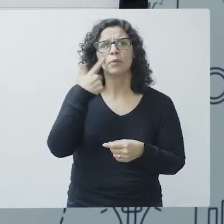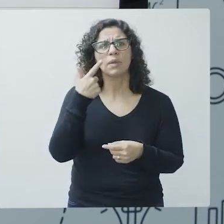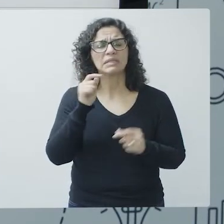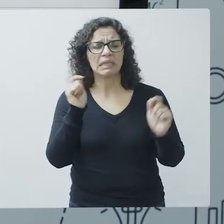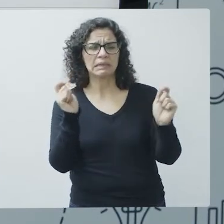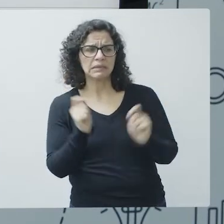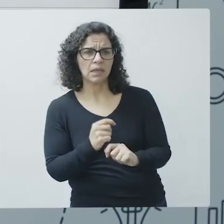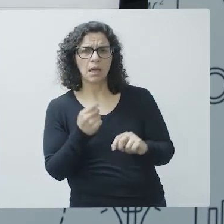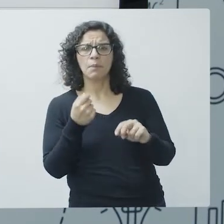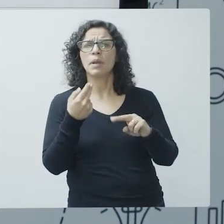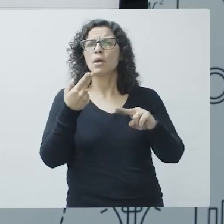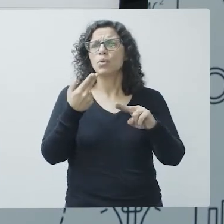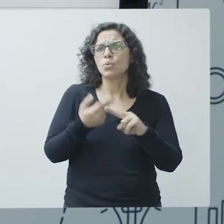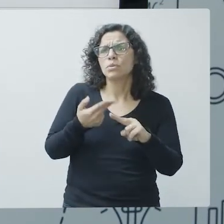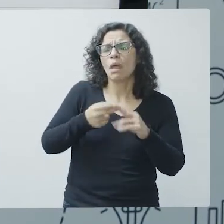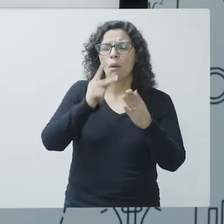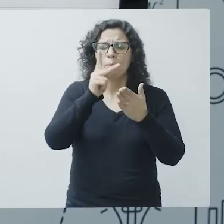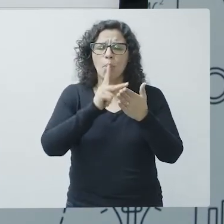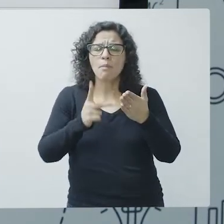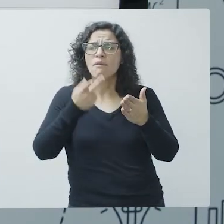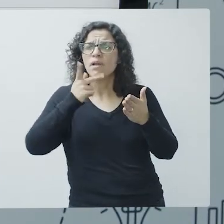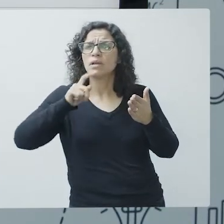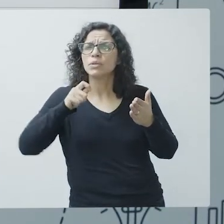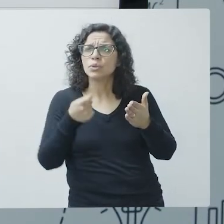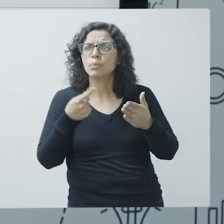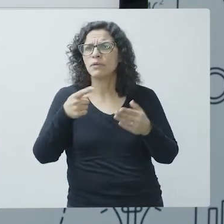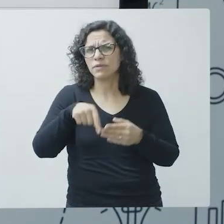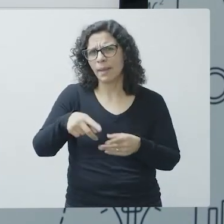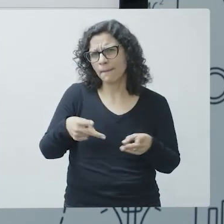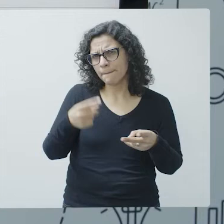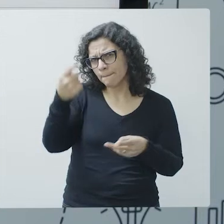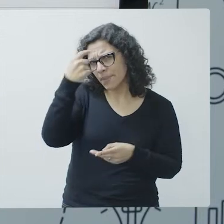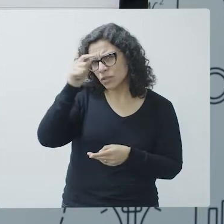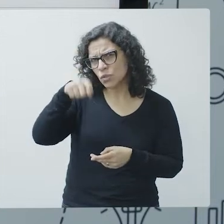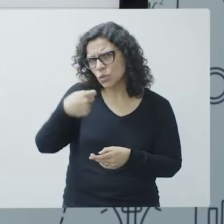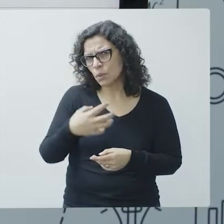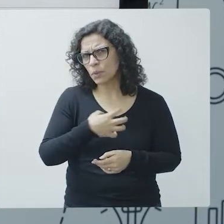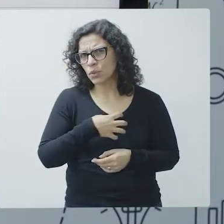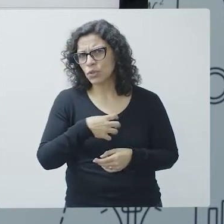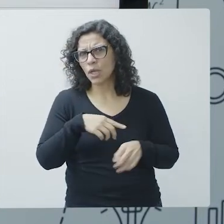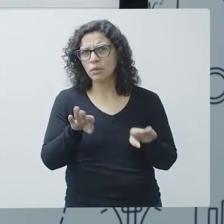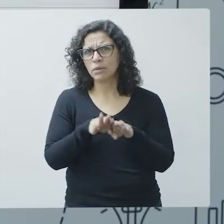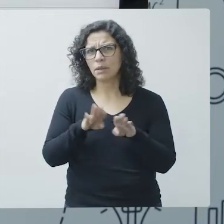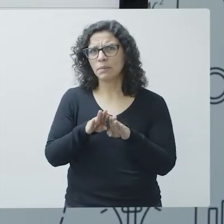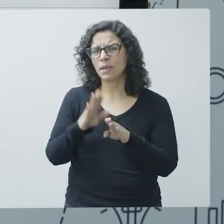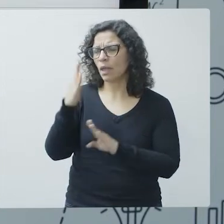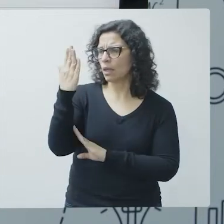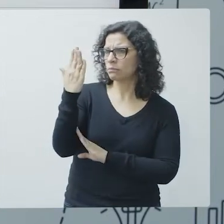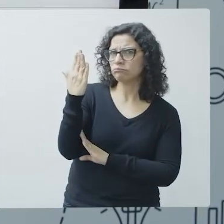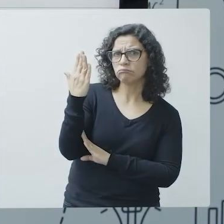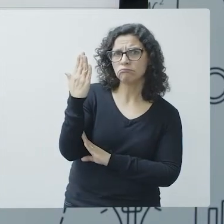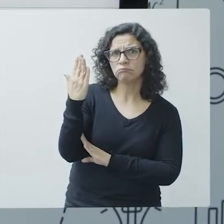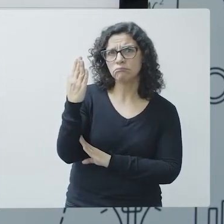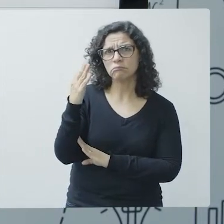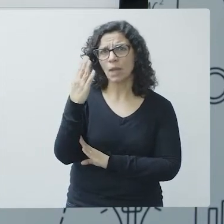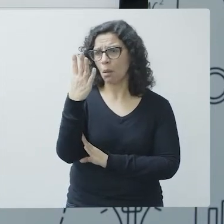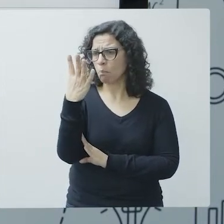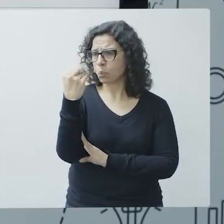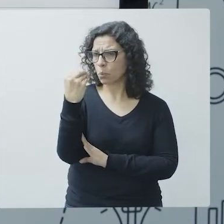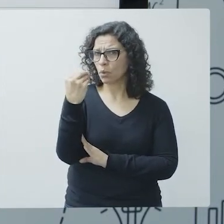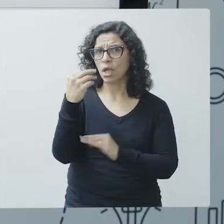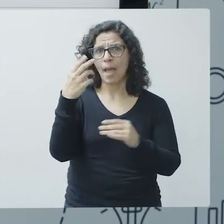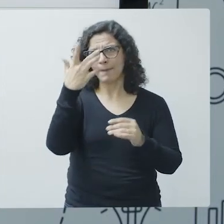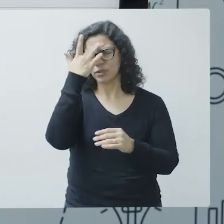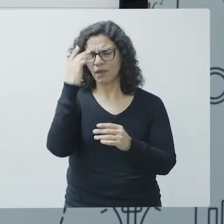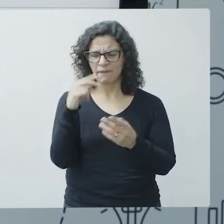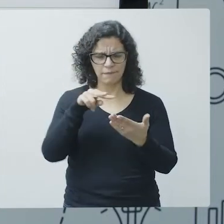que poderia ser tratado no poema. Será que você pensou nessa questão do retrato, né, da pessoa assim